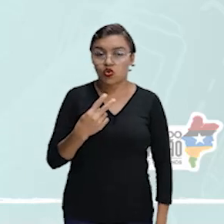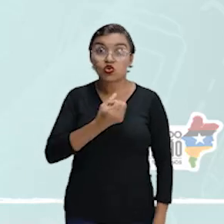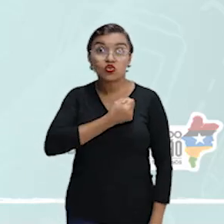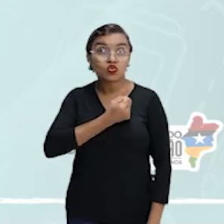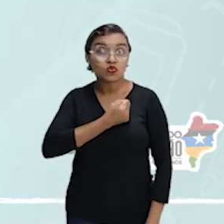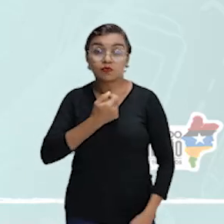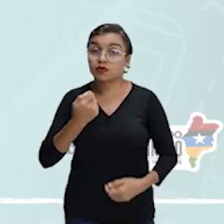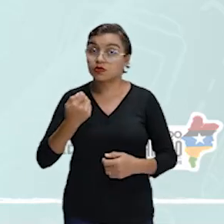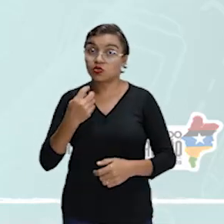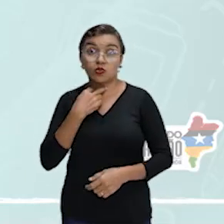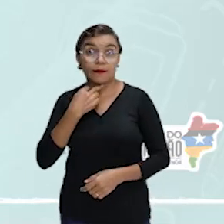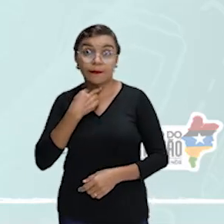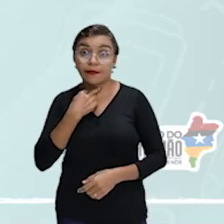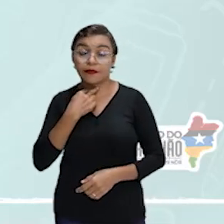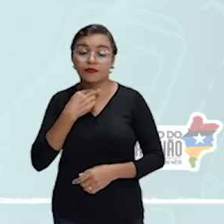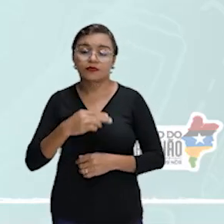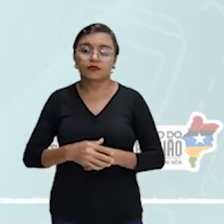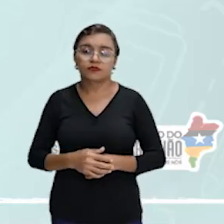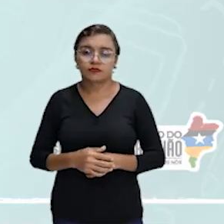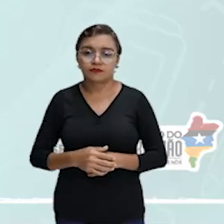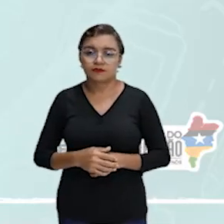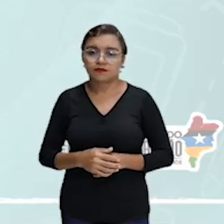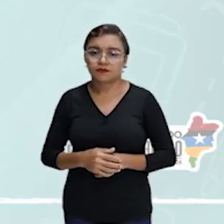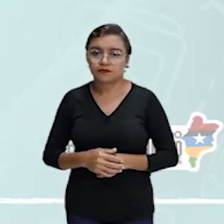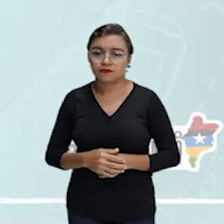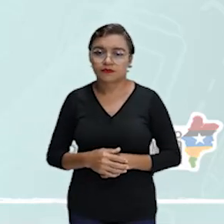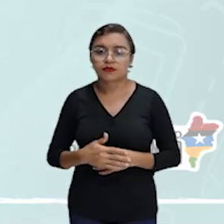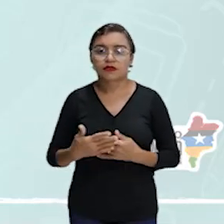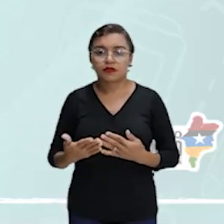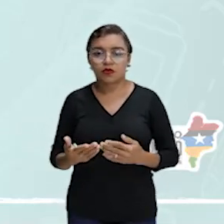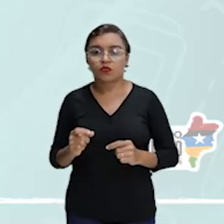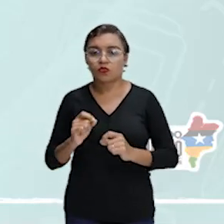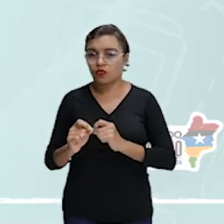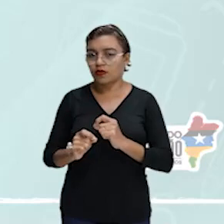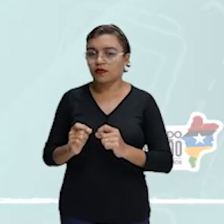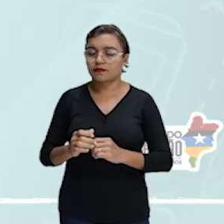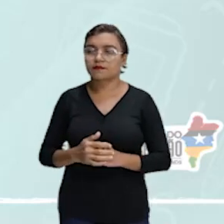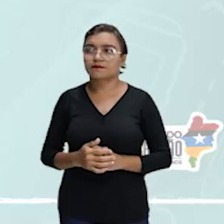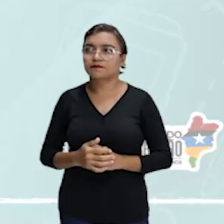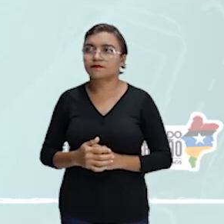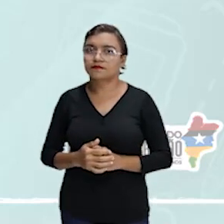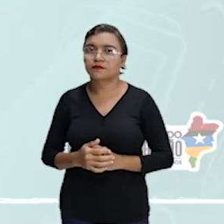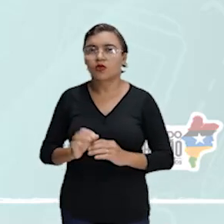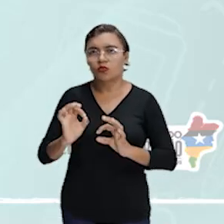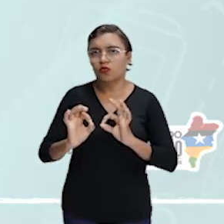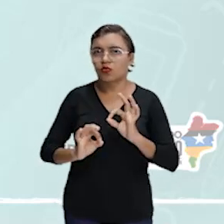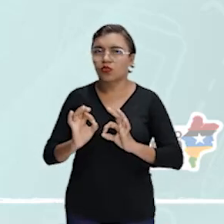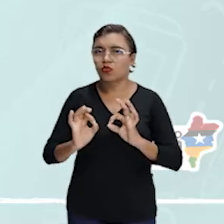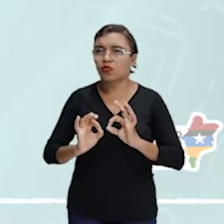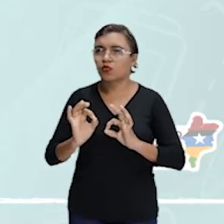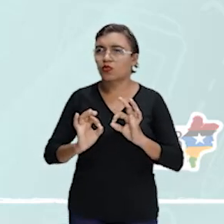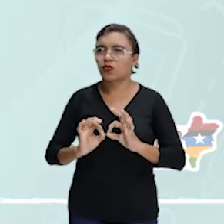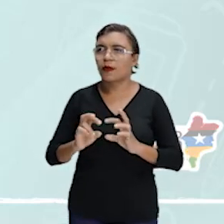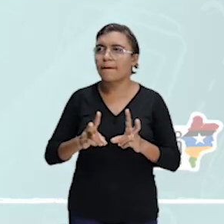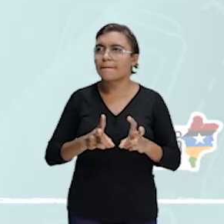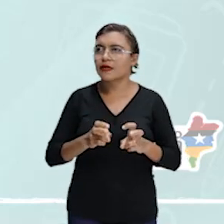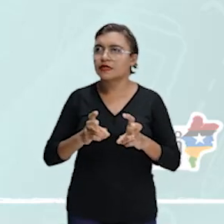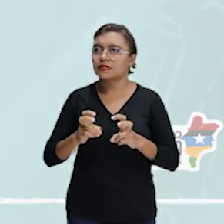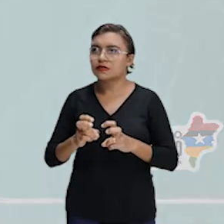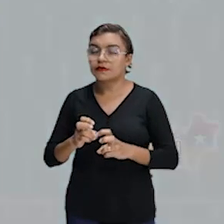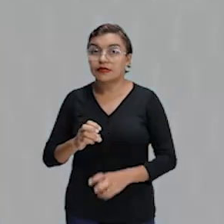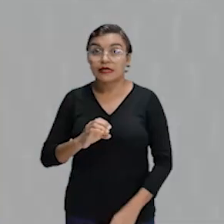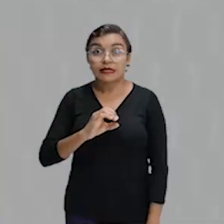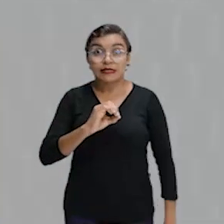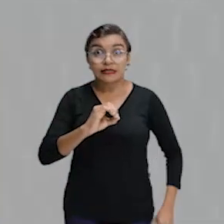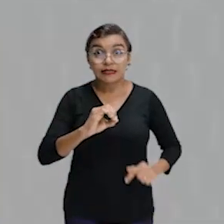dizer. Não pode ter dois algarismos na parte inteira. Por esse motivo, eu estou fazendo o ajuste, tá? Perceba que eu tenho 3 zeros,